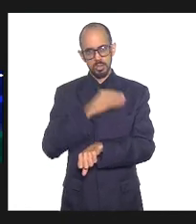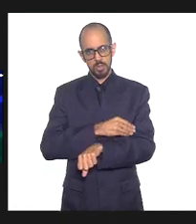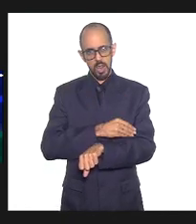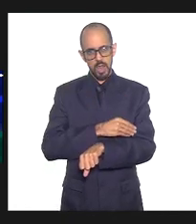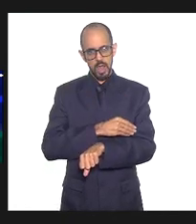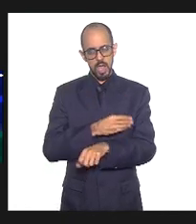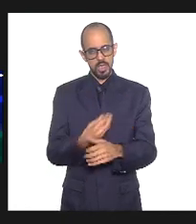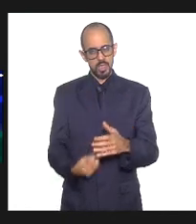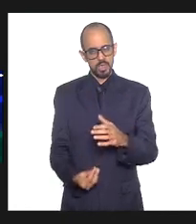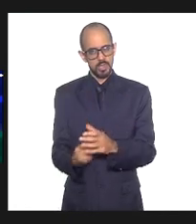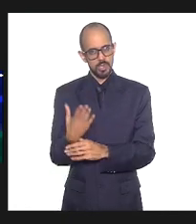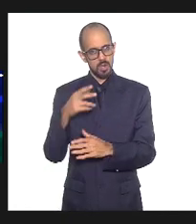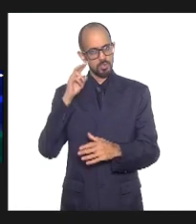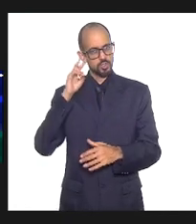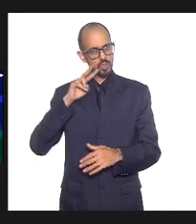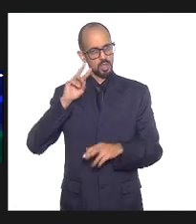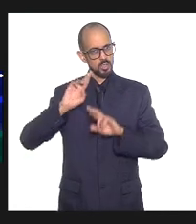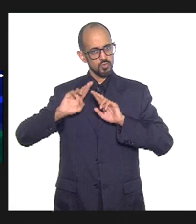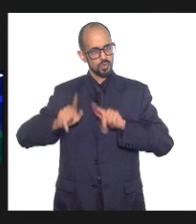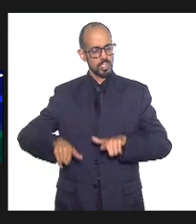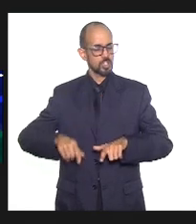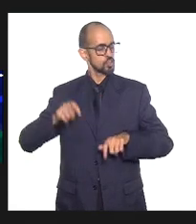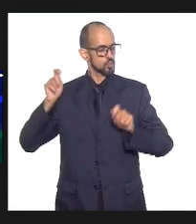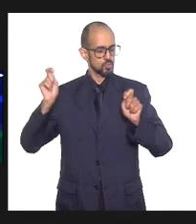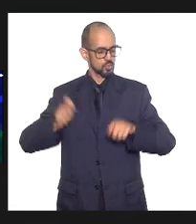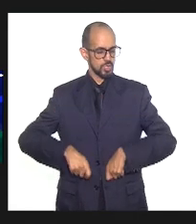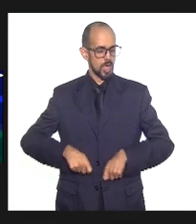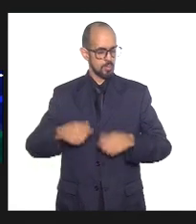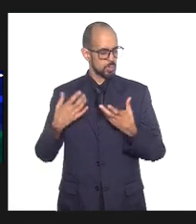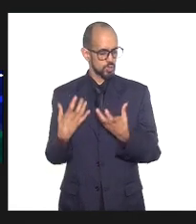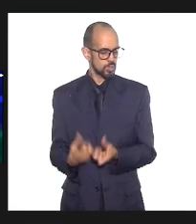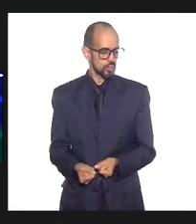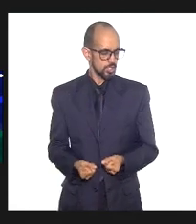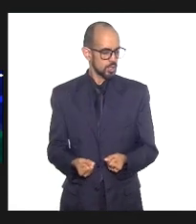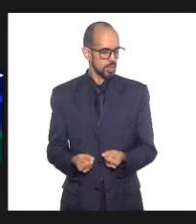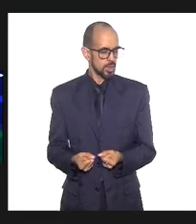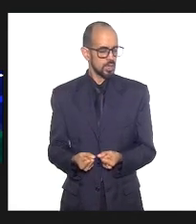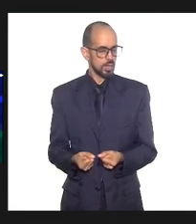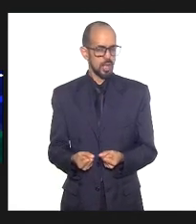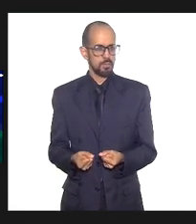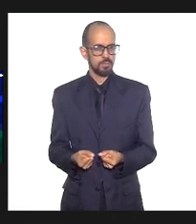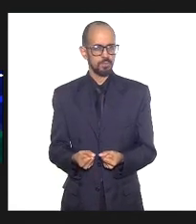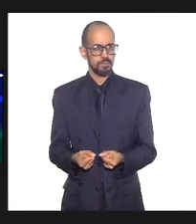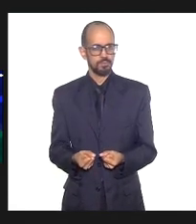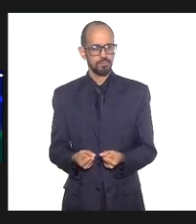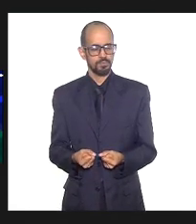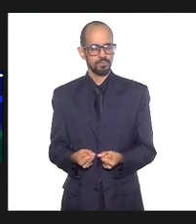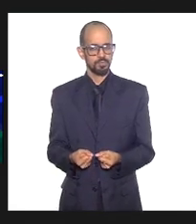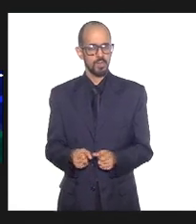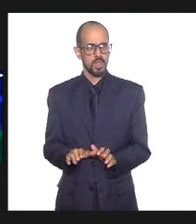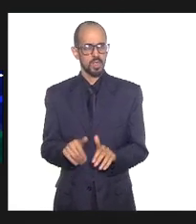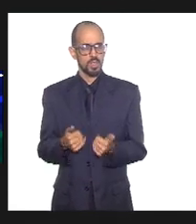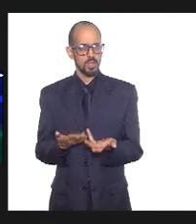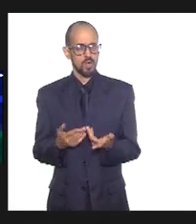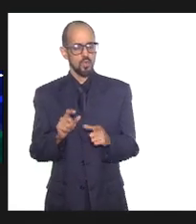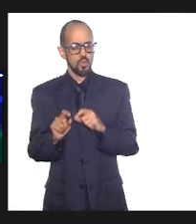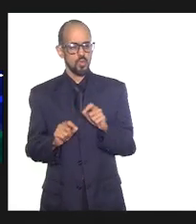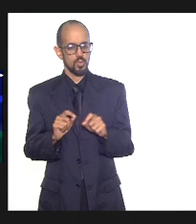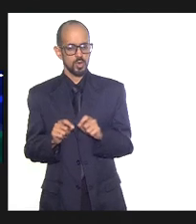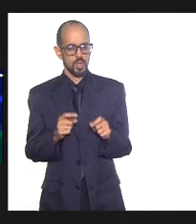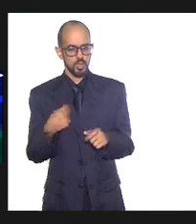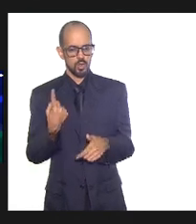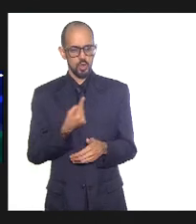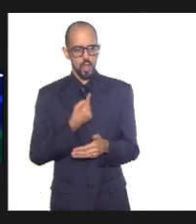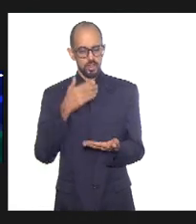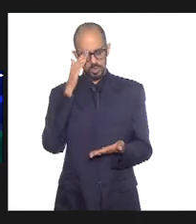é que não dá para a gente aceitar esse tipo de posição. Então, a gente